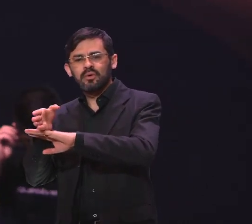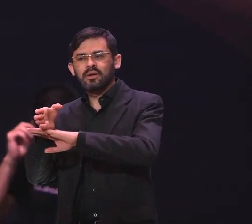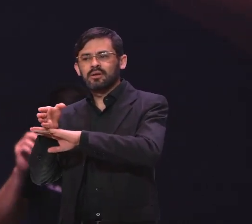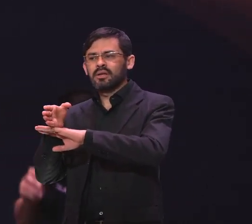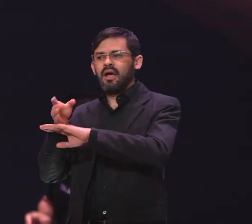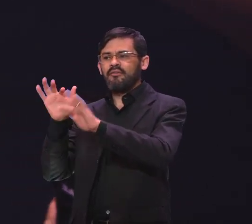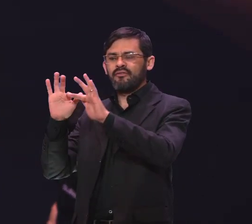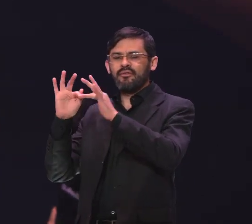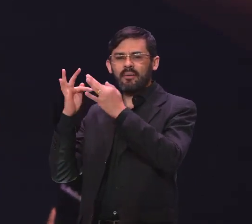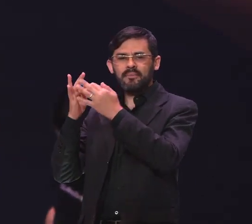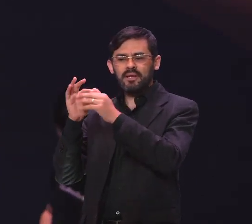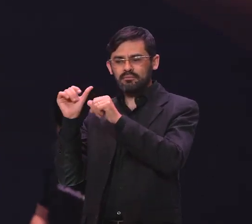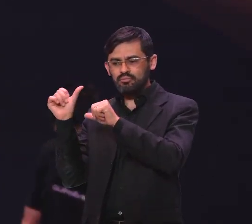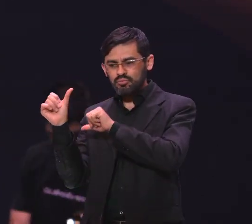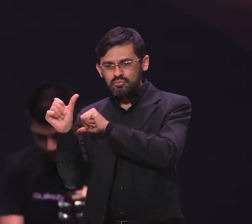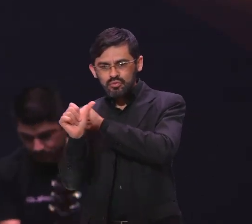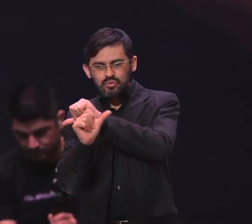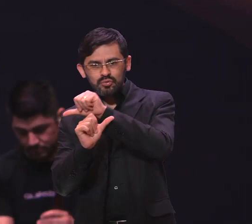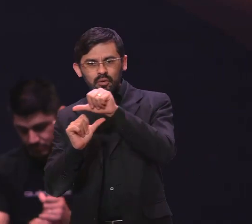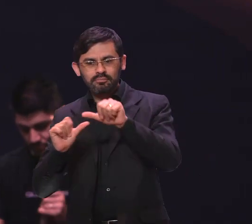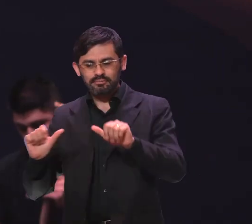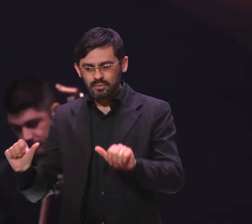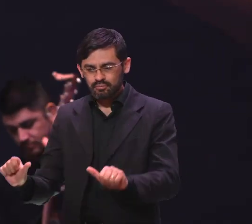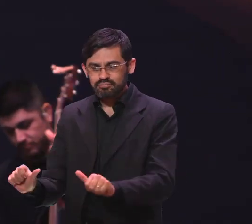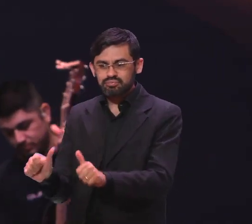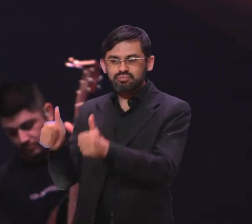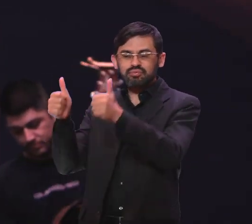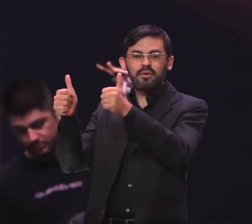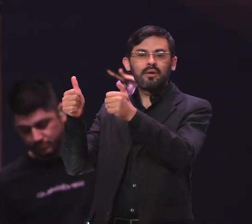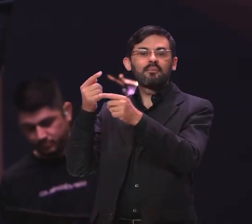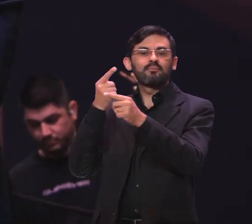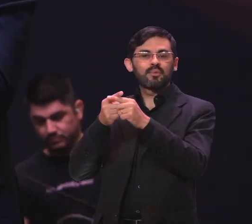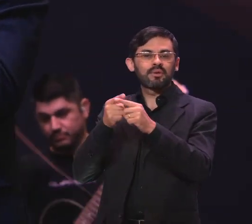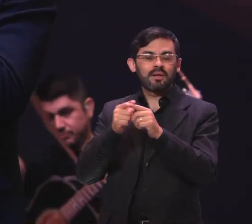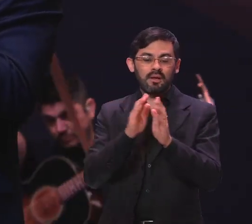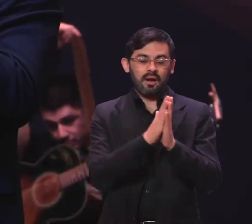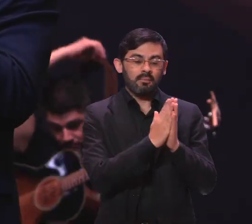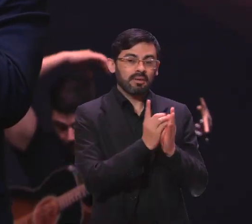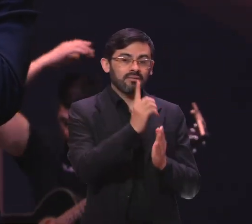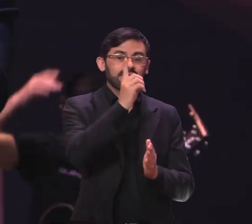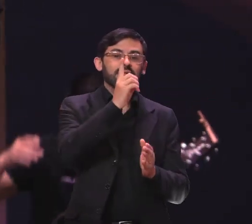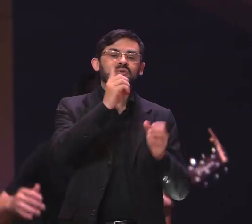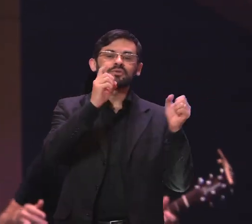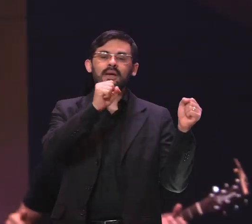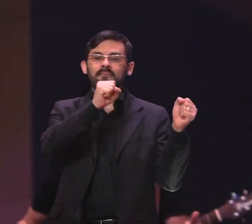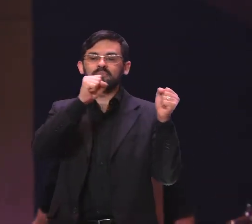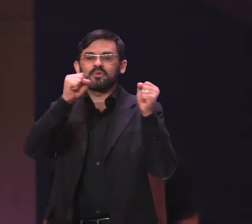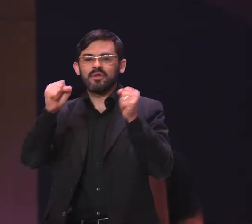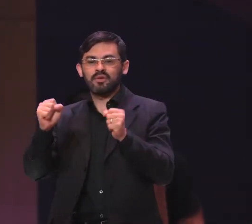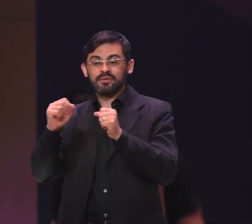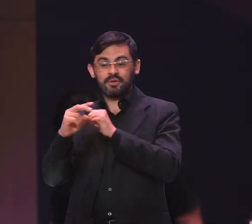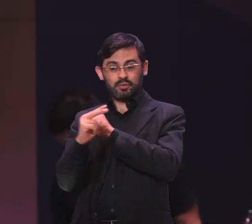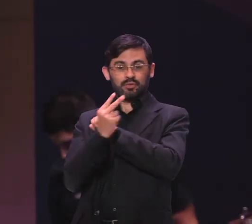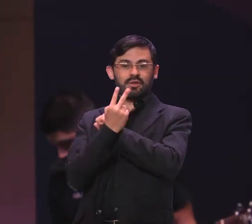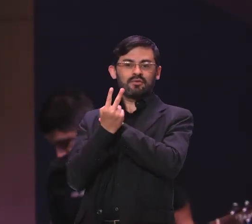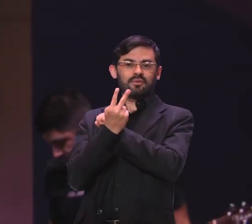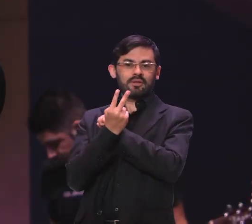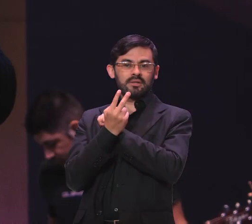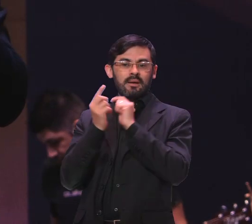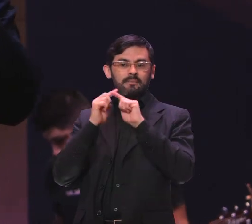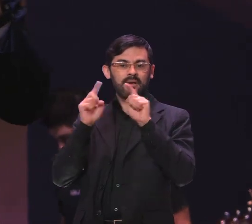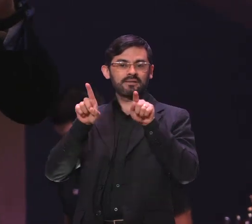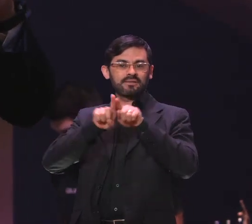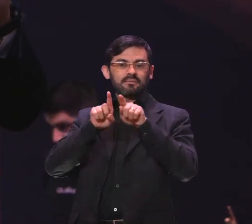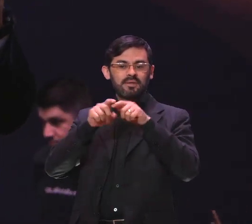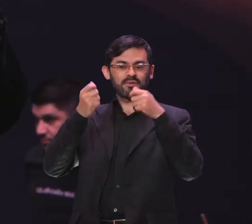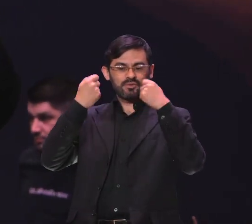o ambiente mudou. Porque essa é uma arma poderosa que nos defende e que